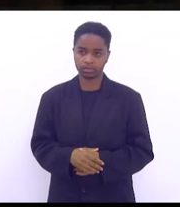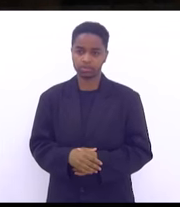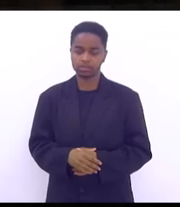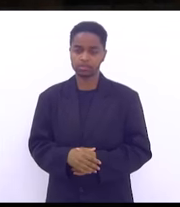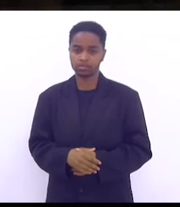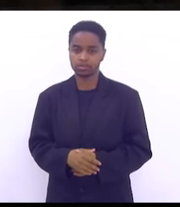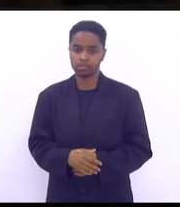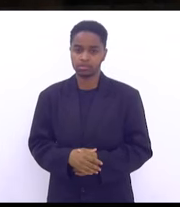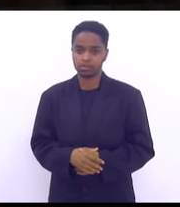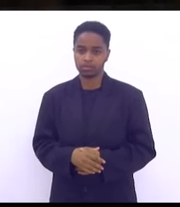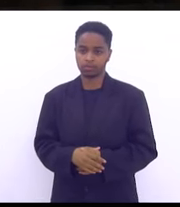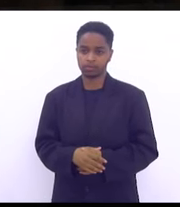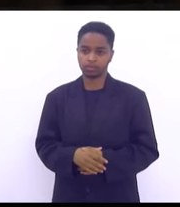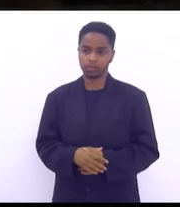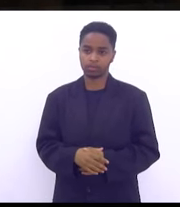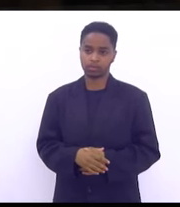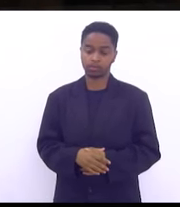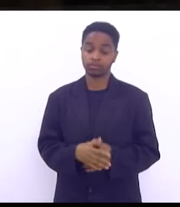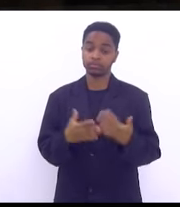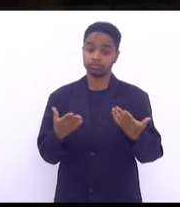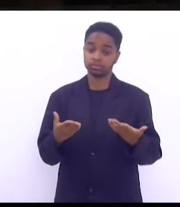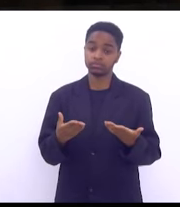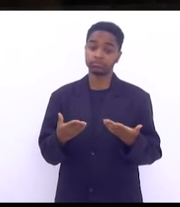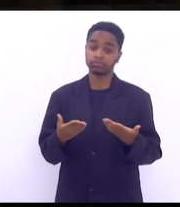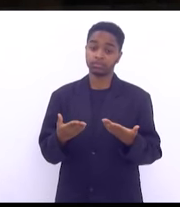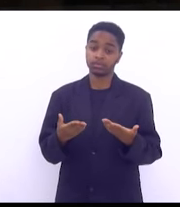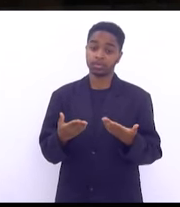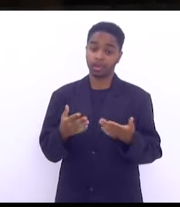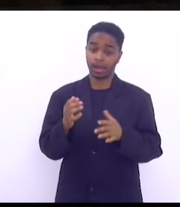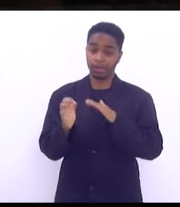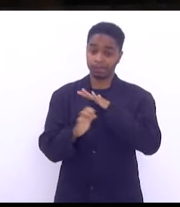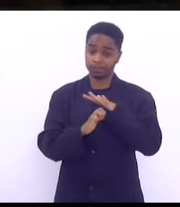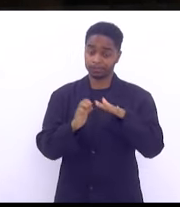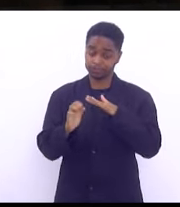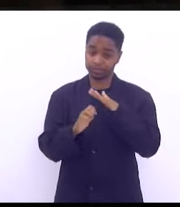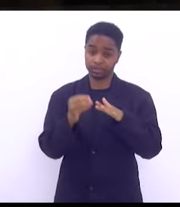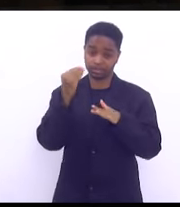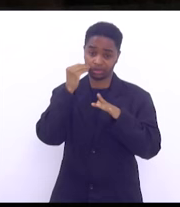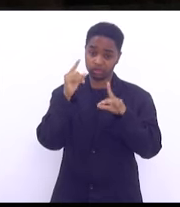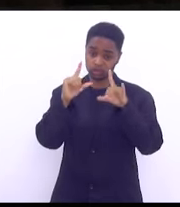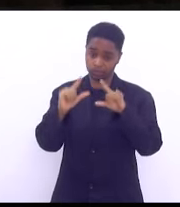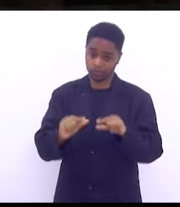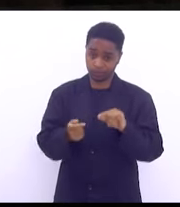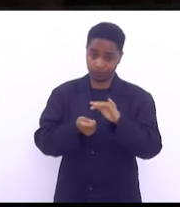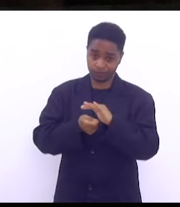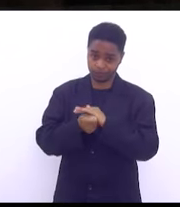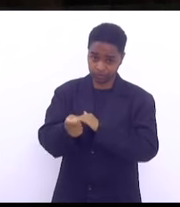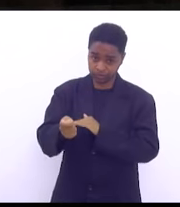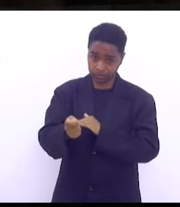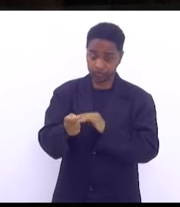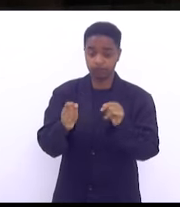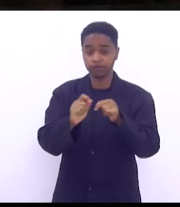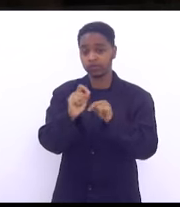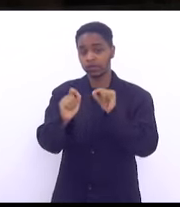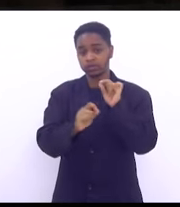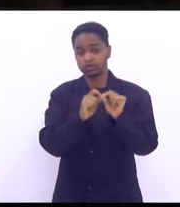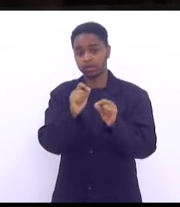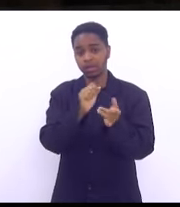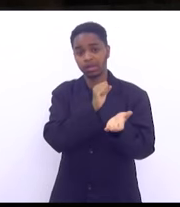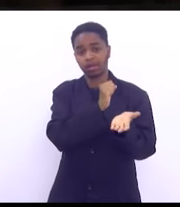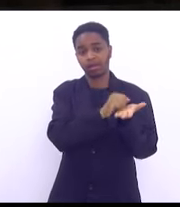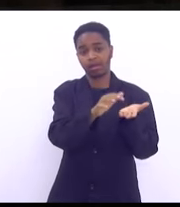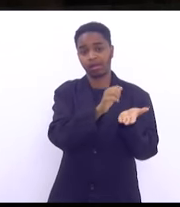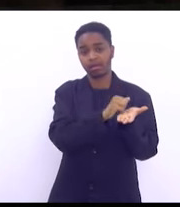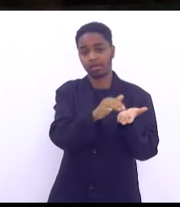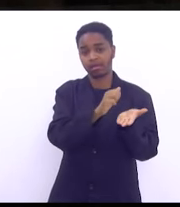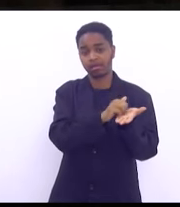E para diminuir o volume de investimento que eles deveriam fazer e não fazem, eles alocam todos os gastos